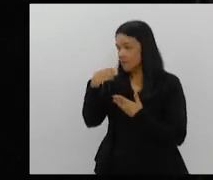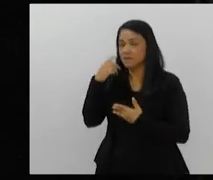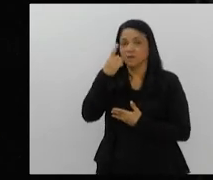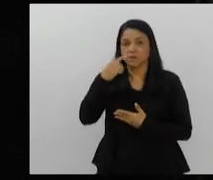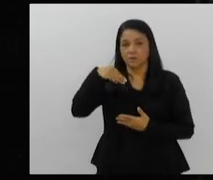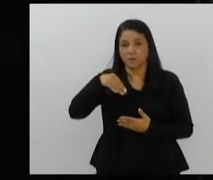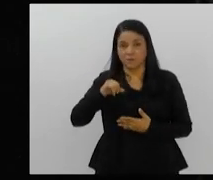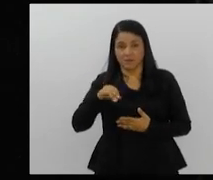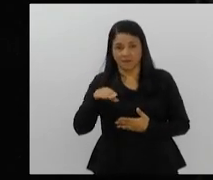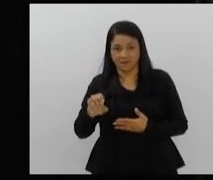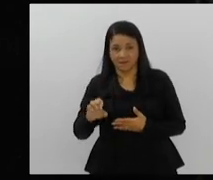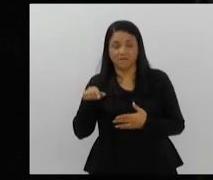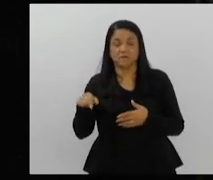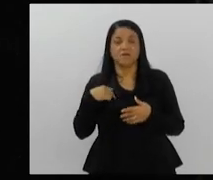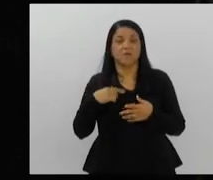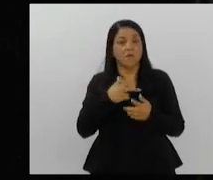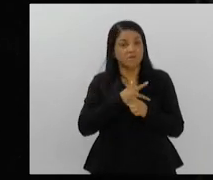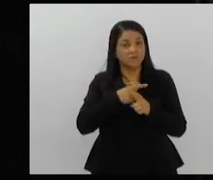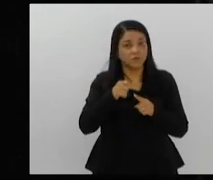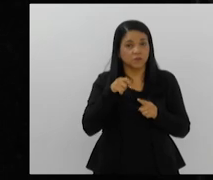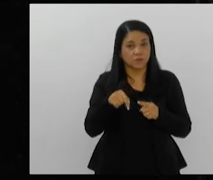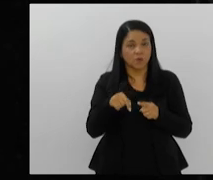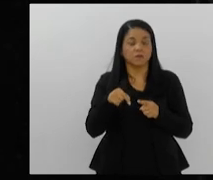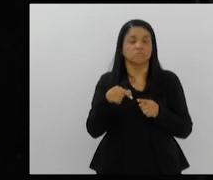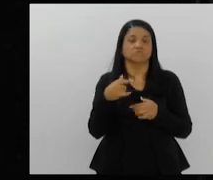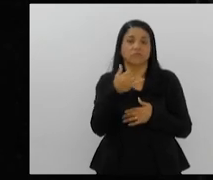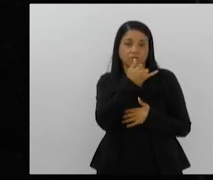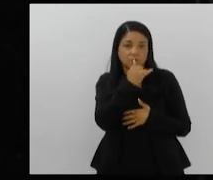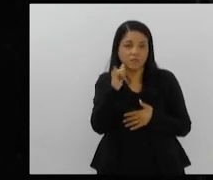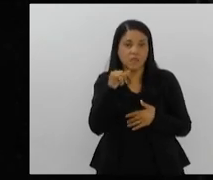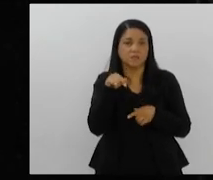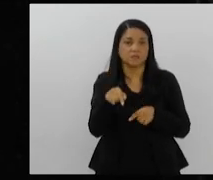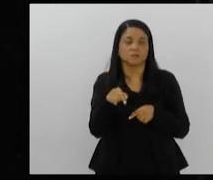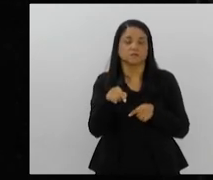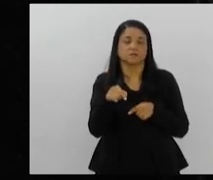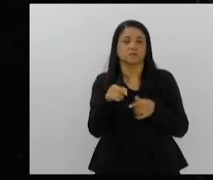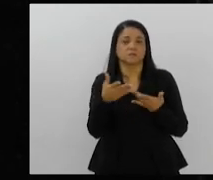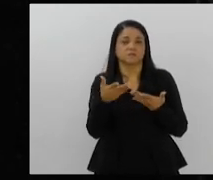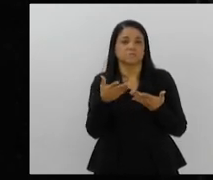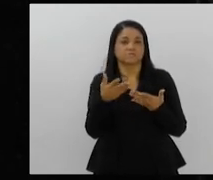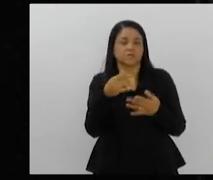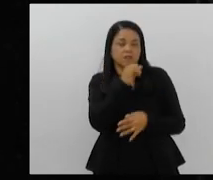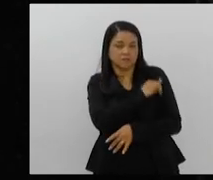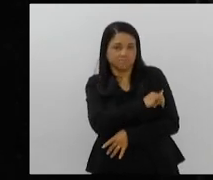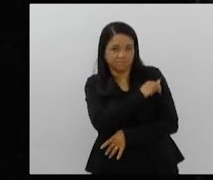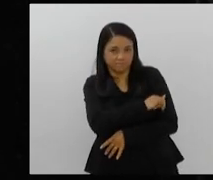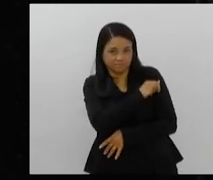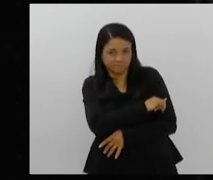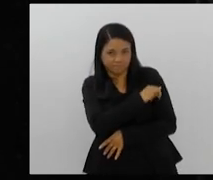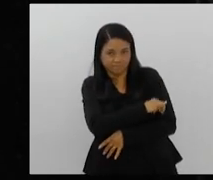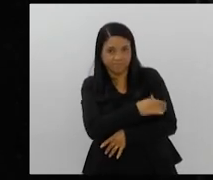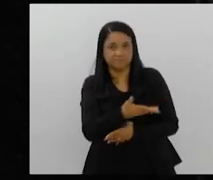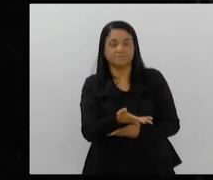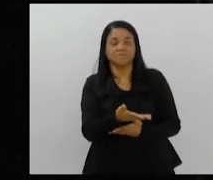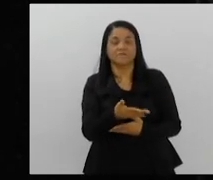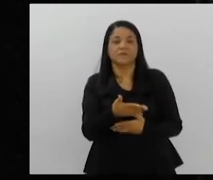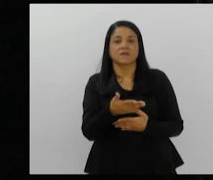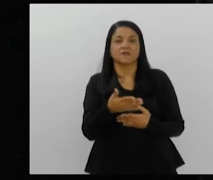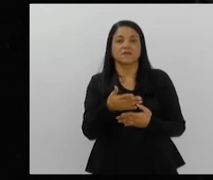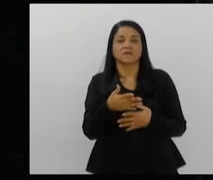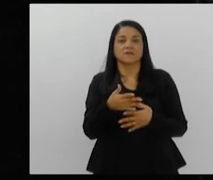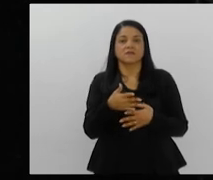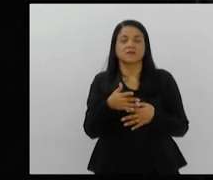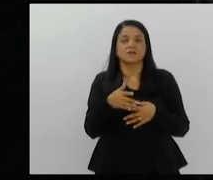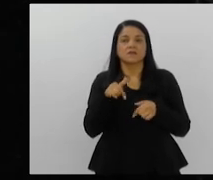uma vitória do Parlamento Fluminense em garantir que as mulheres que aqui estão e que as mulheres